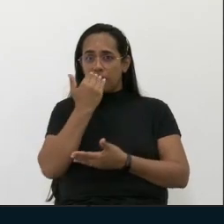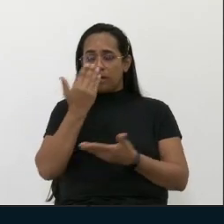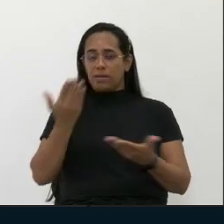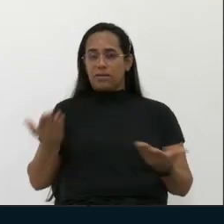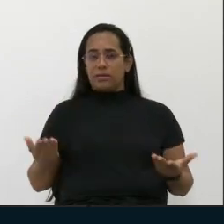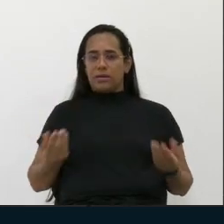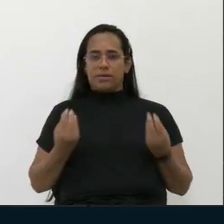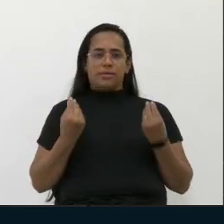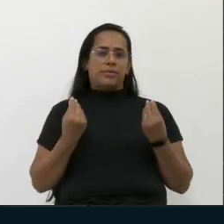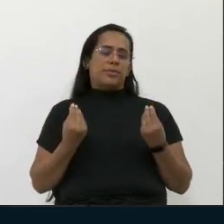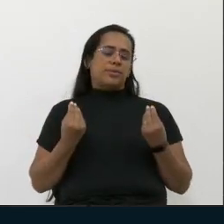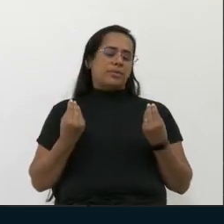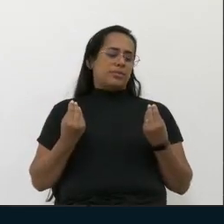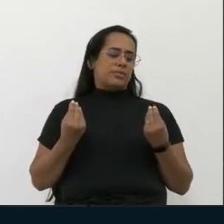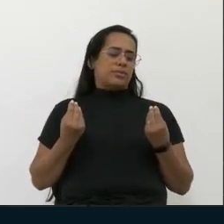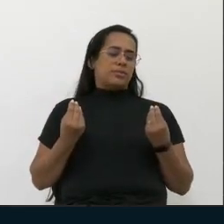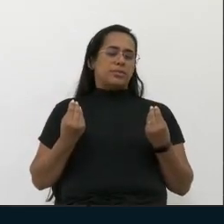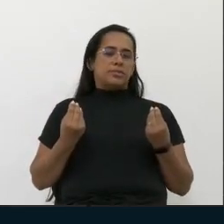dengue.